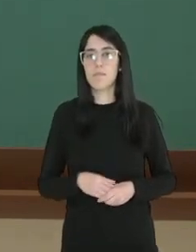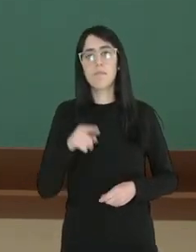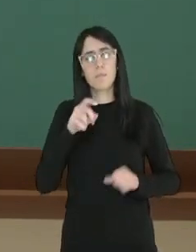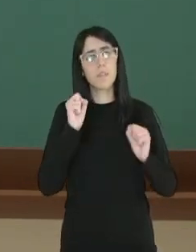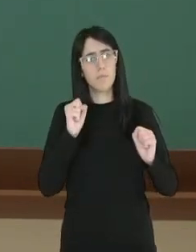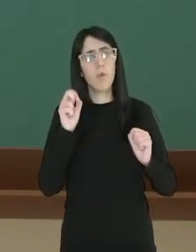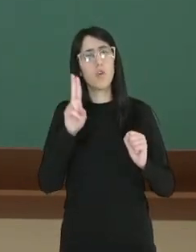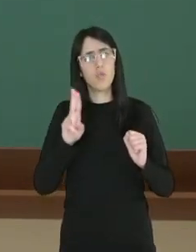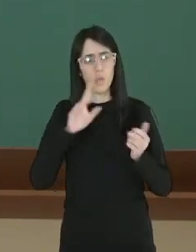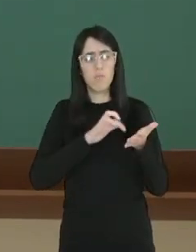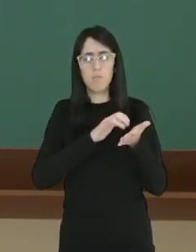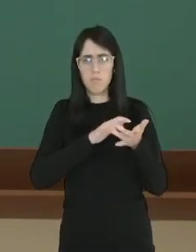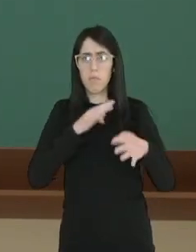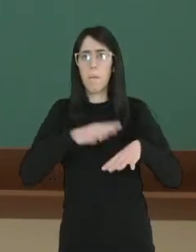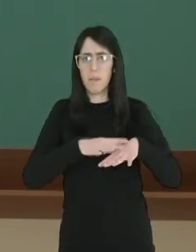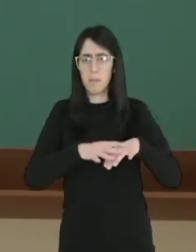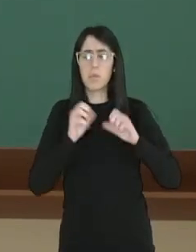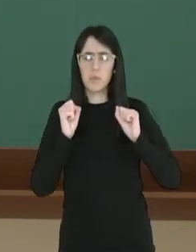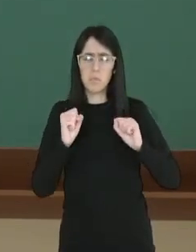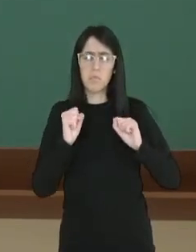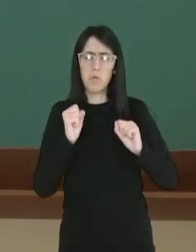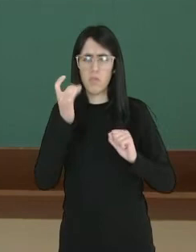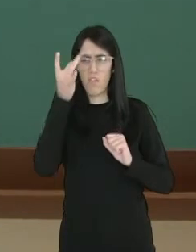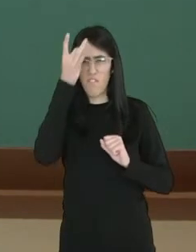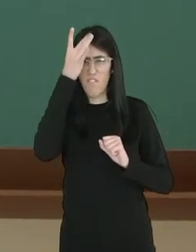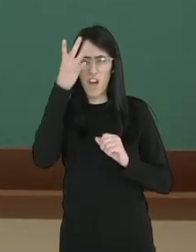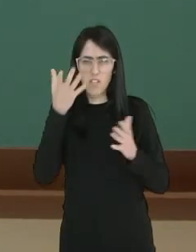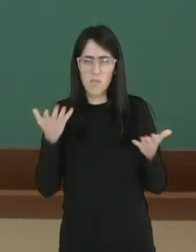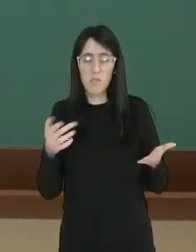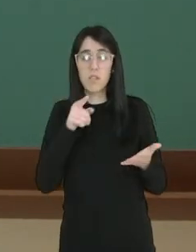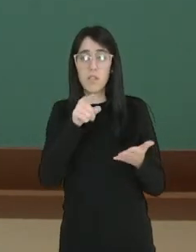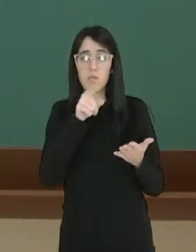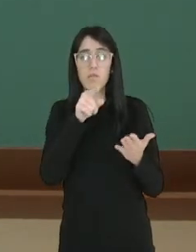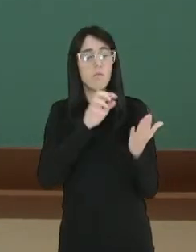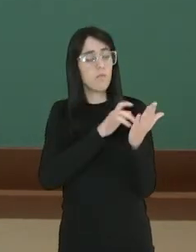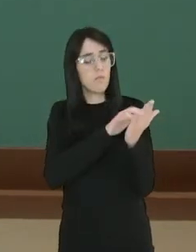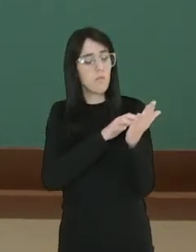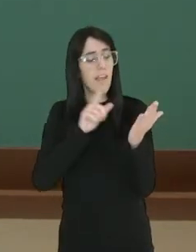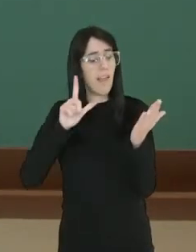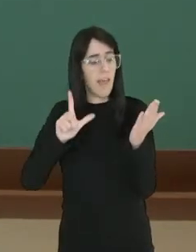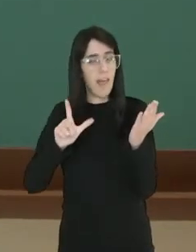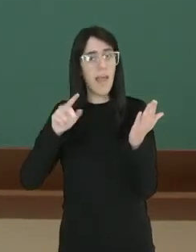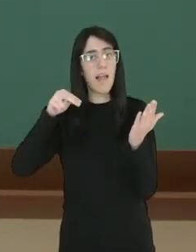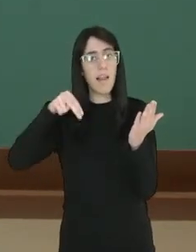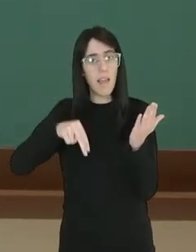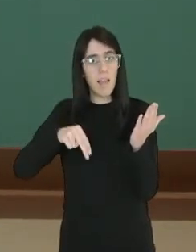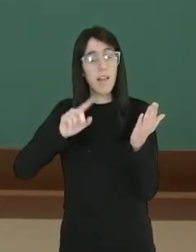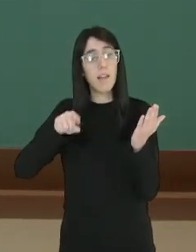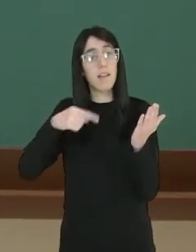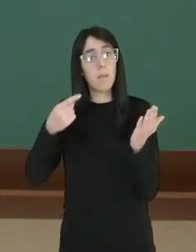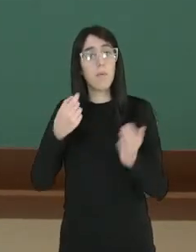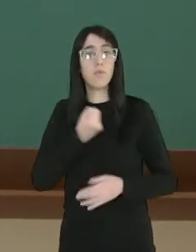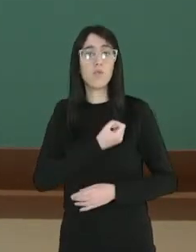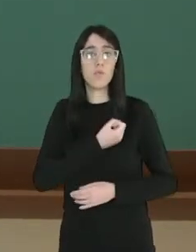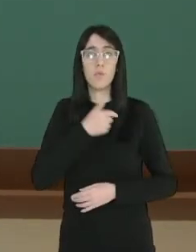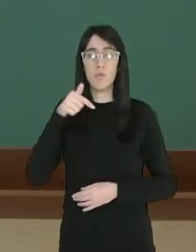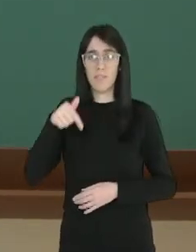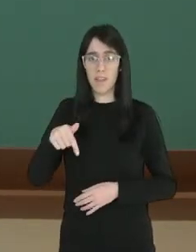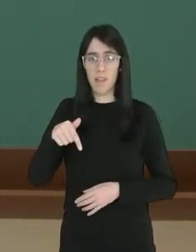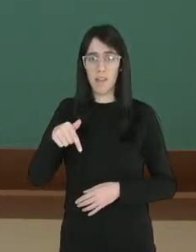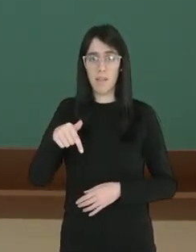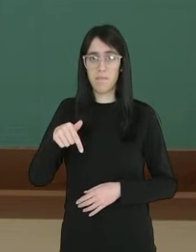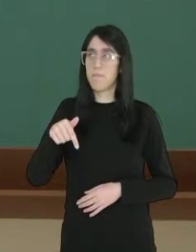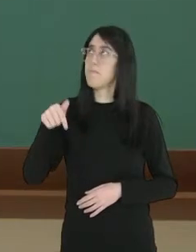então era muito fácil, né? Então, pega a calculadora e digita ln, em seguida o número 7. ln de